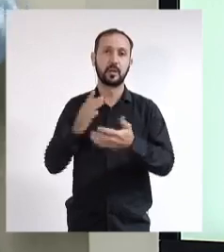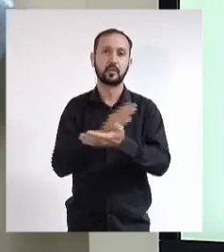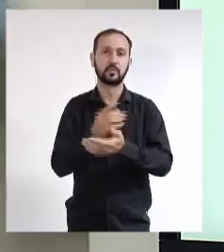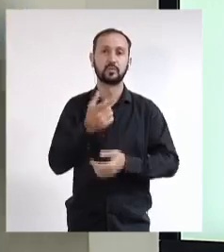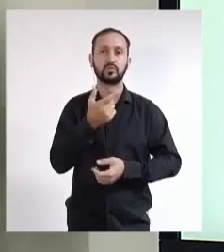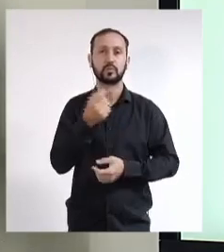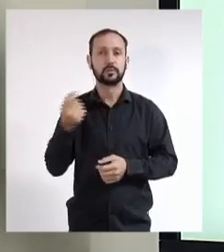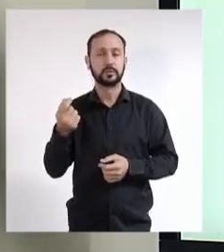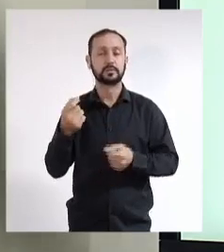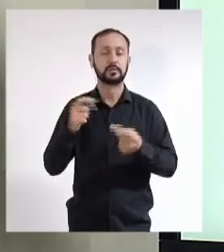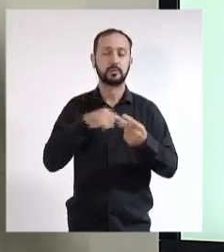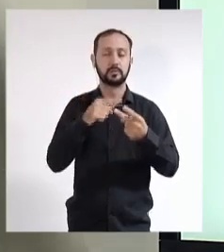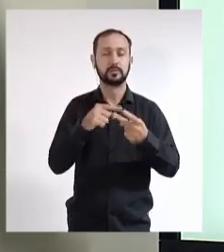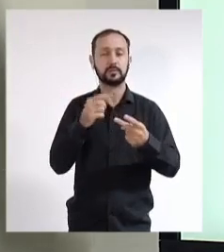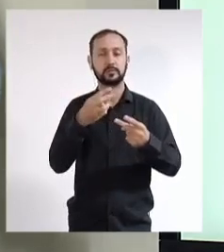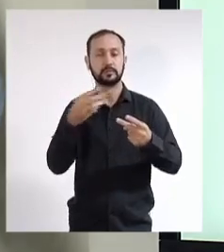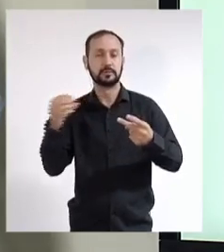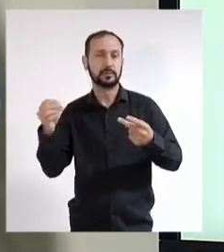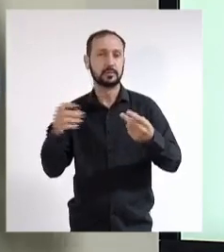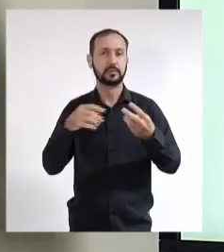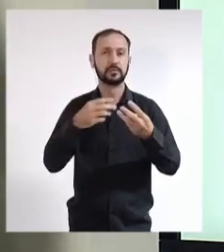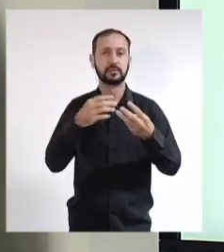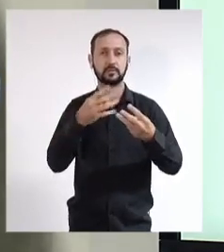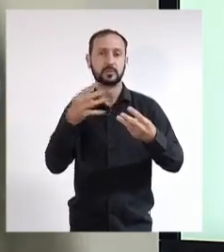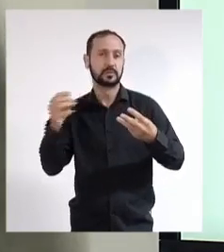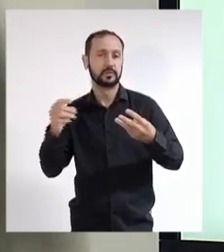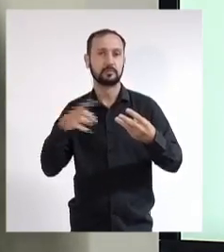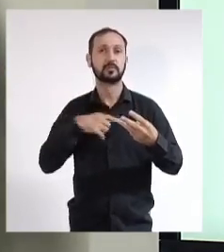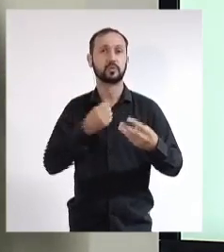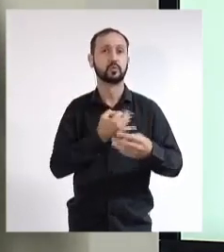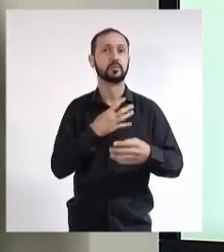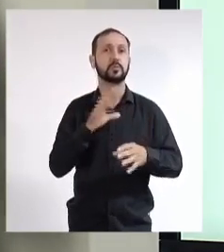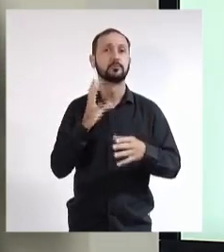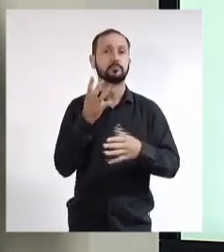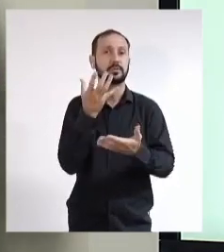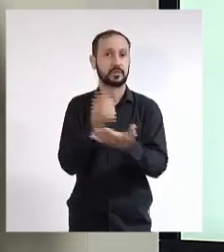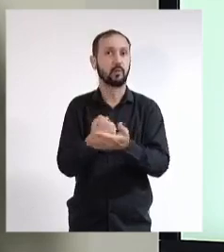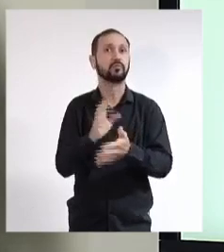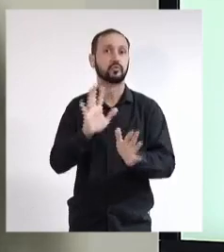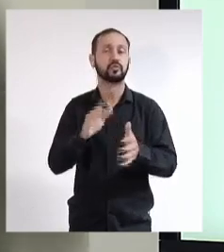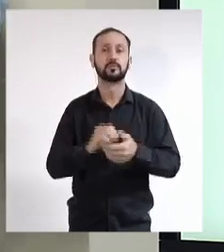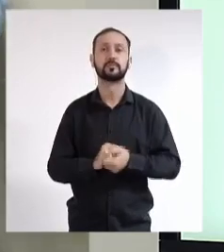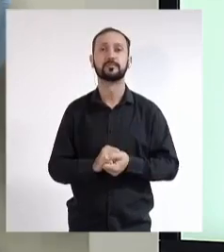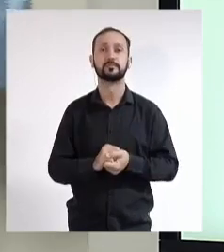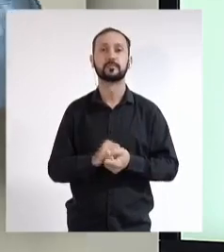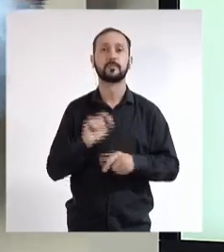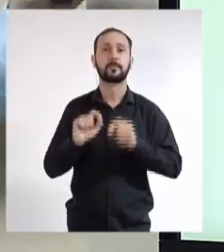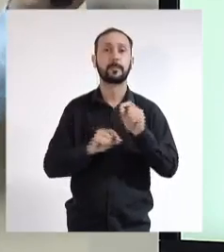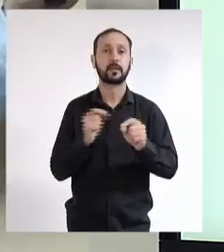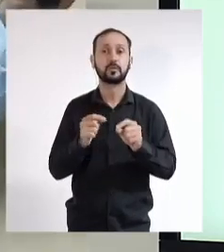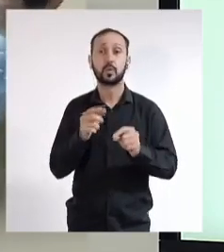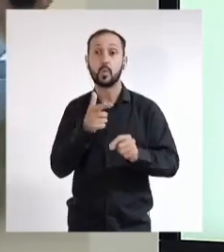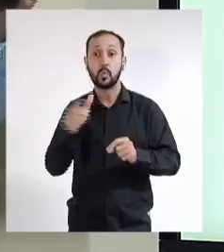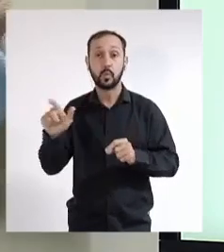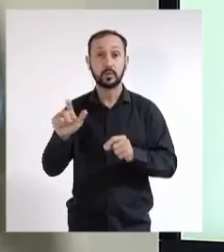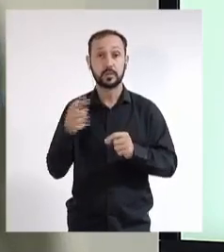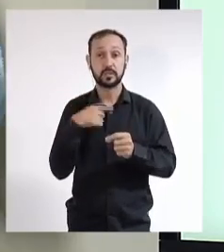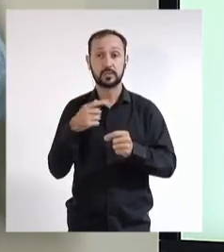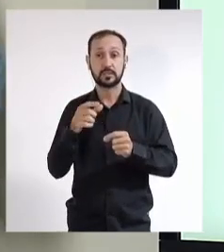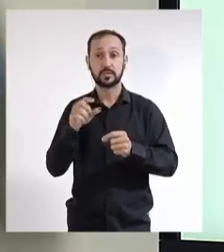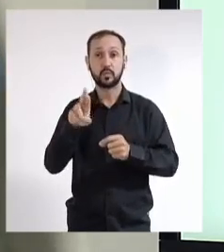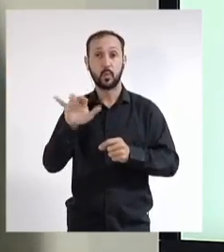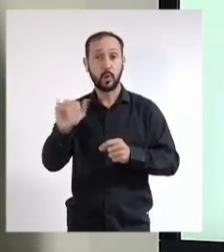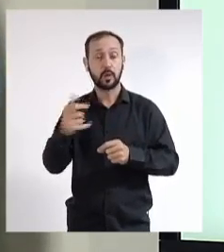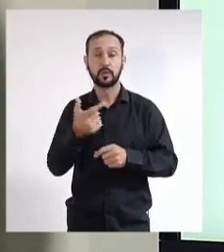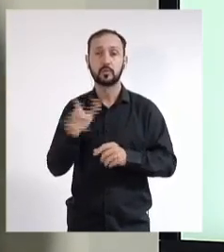200 300 e 700 casos taquari né mas tem esses dados e é isso que dizer sem trabalhar as outras unidades a